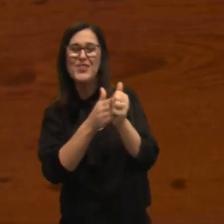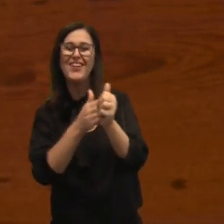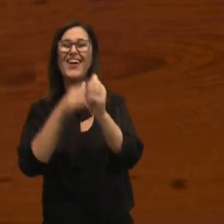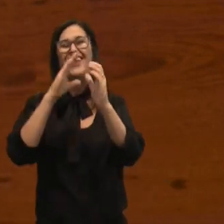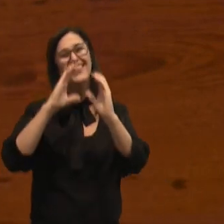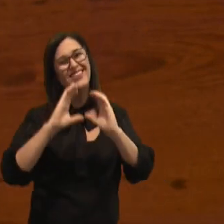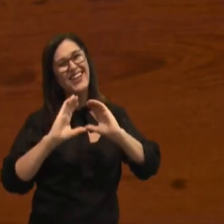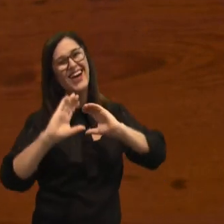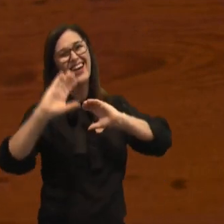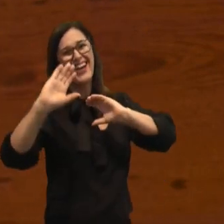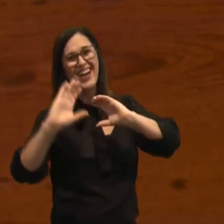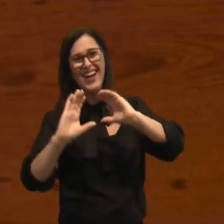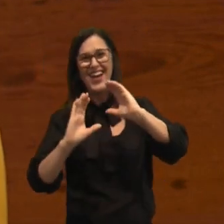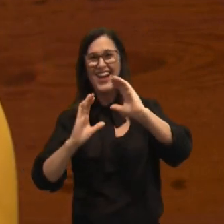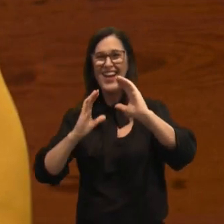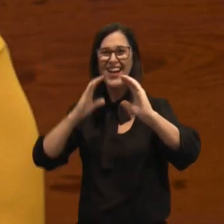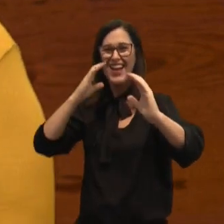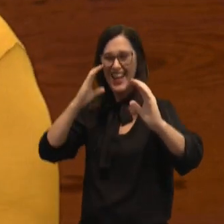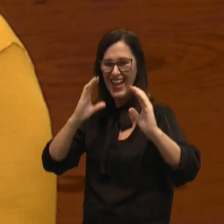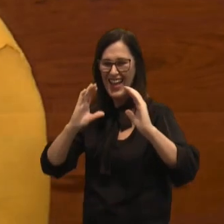conduz.